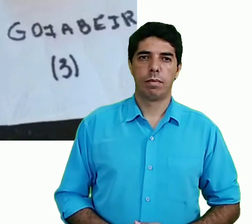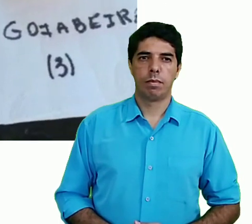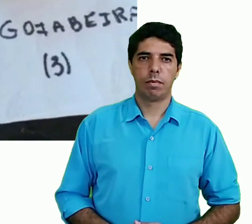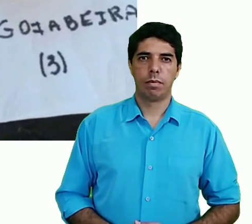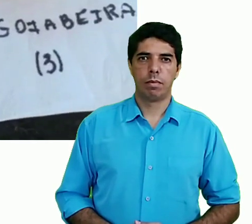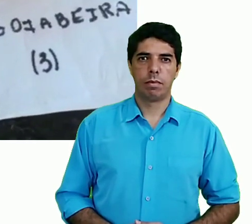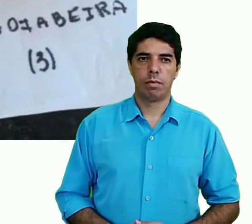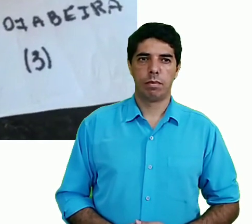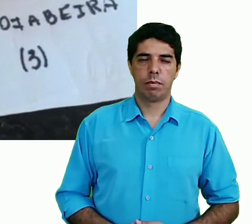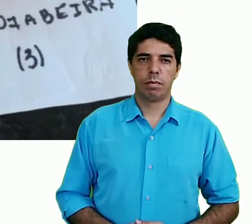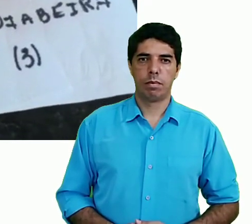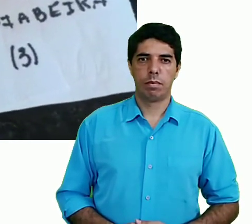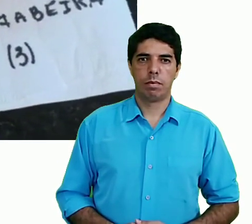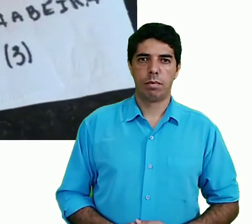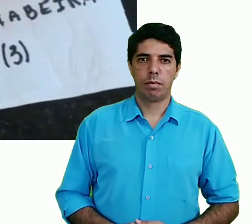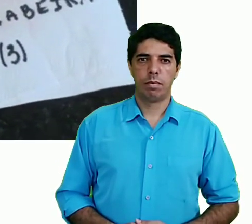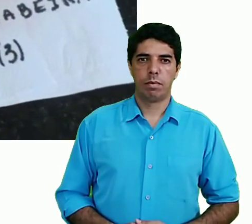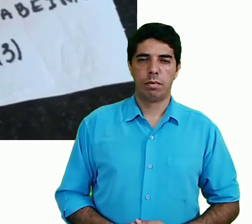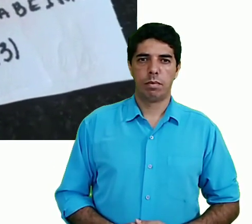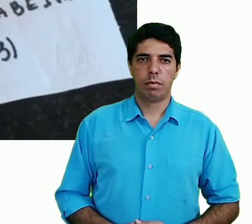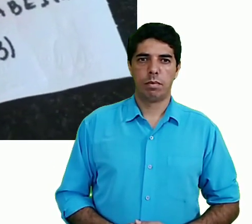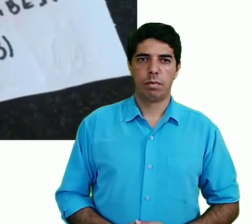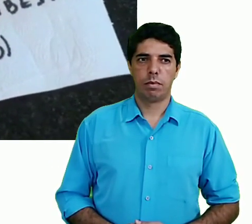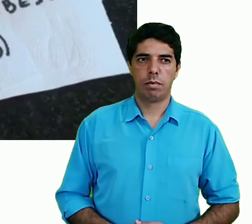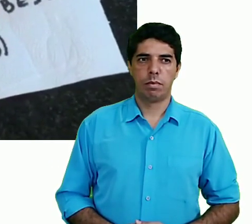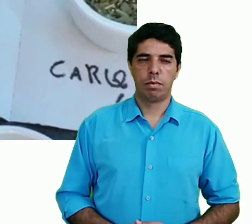santa, a goiabeira,